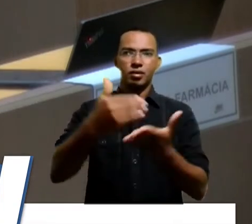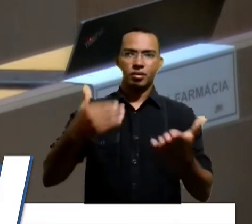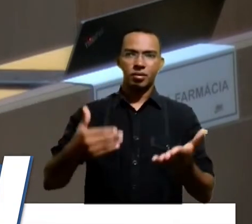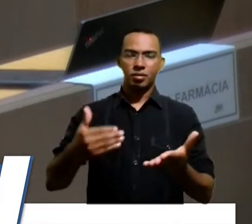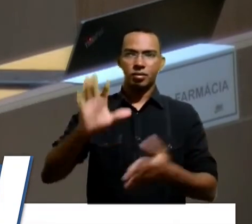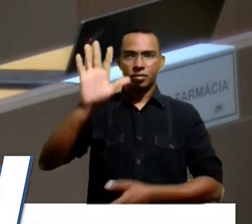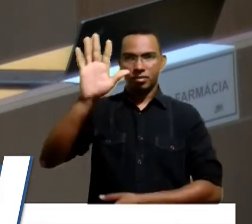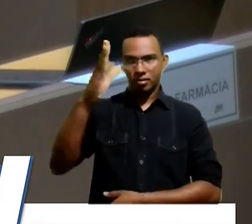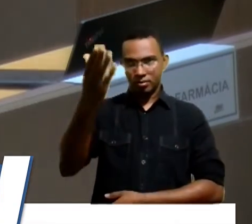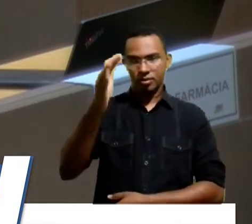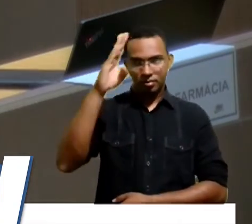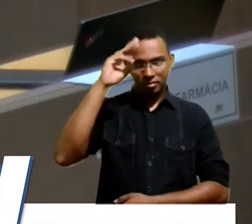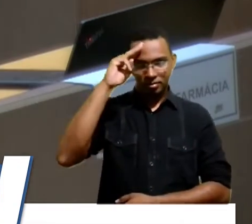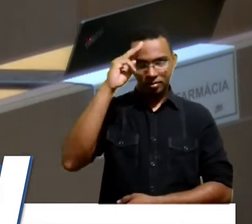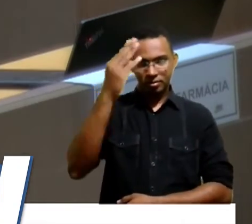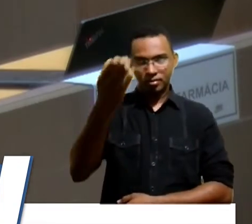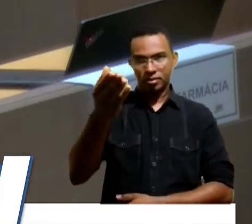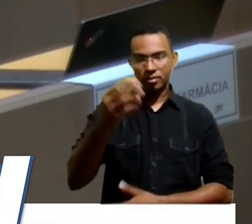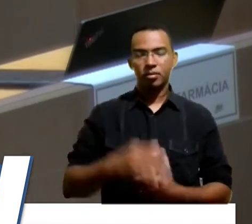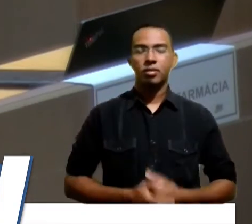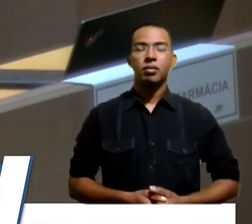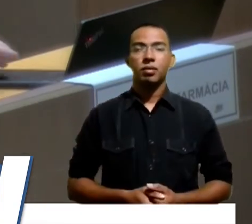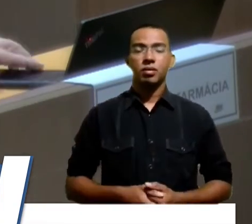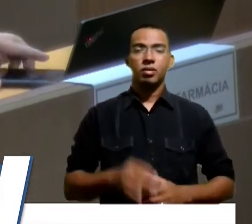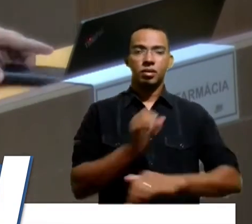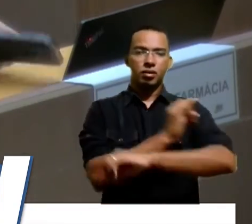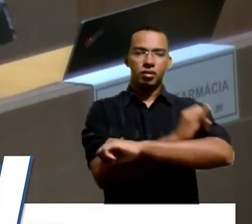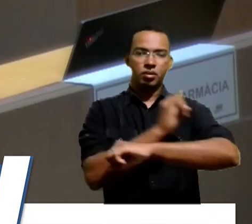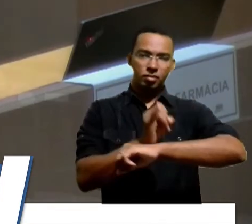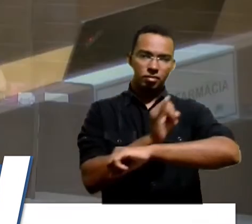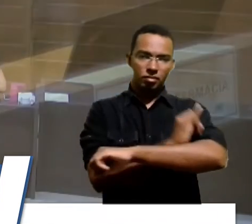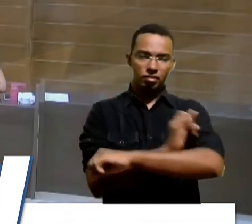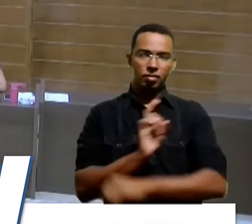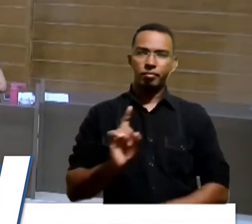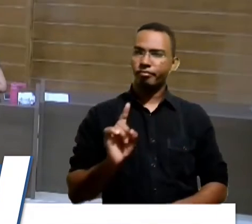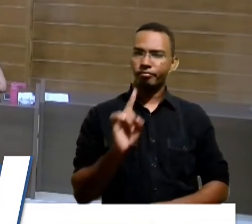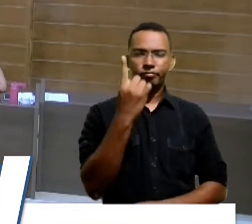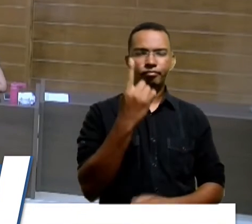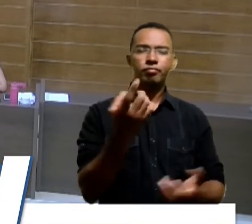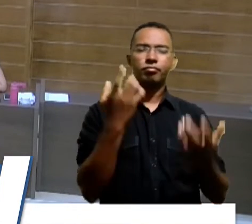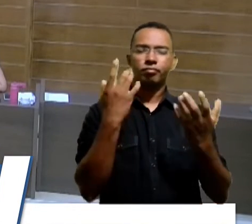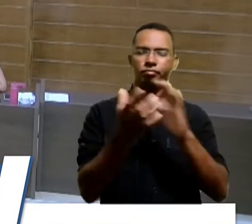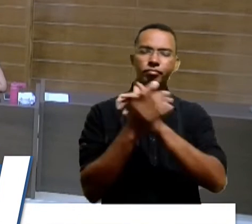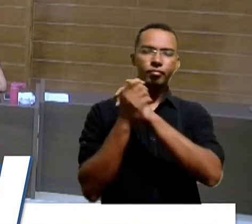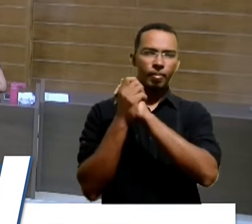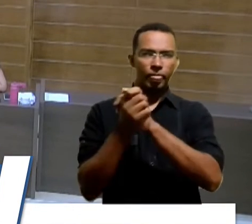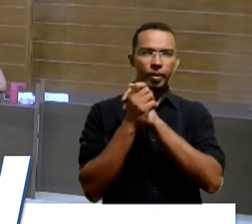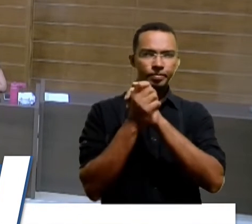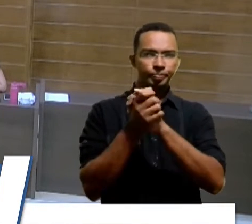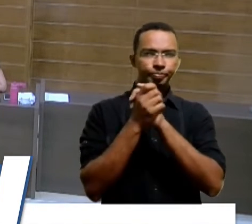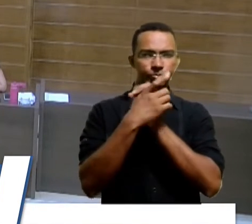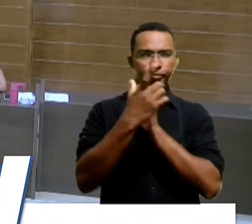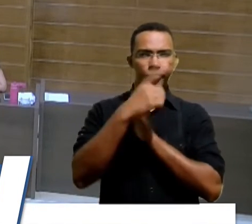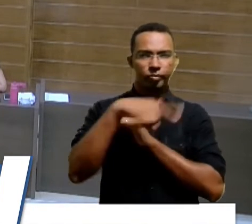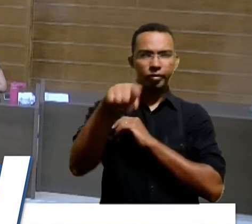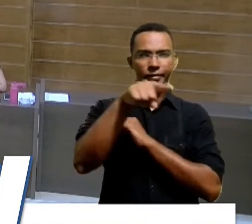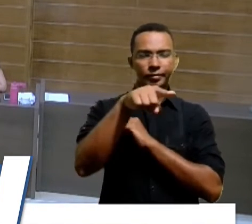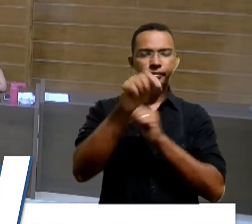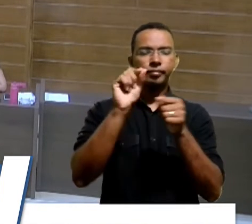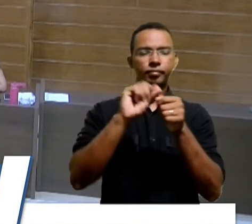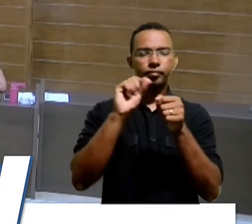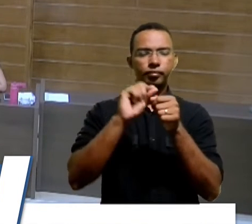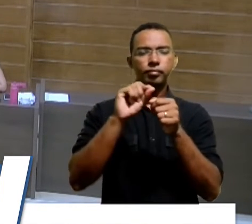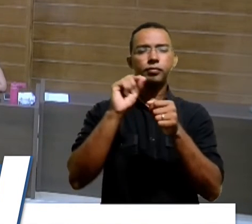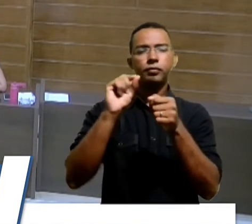Tito. Hilton, primeiro eu quero cumprimentá-lo pelo trabalho e